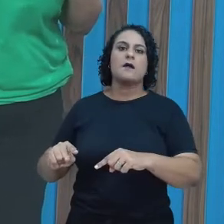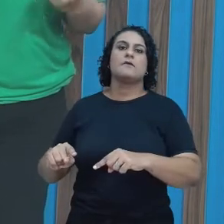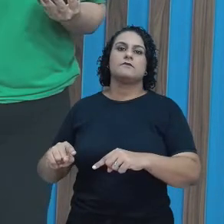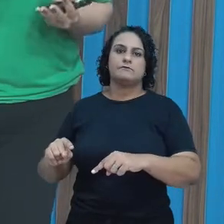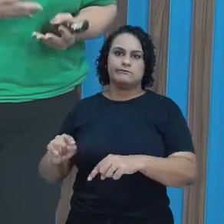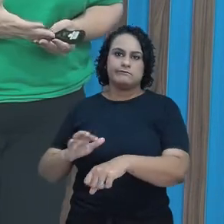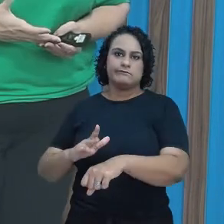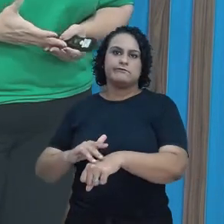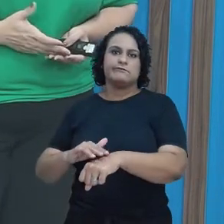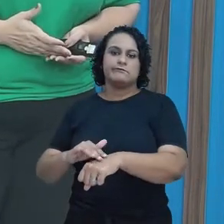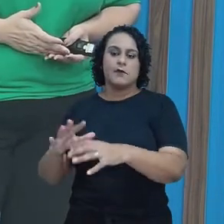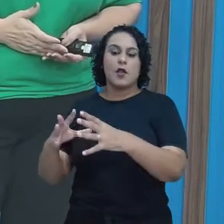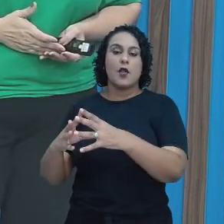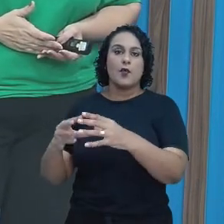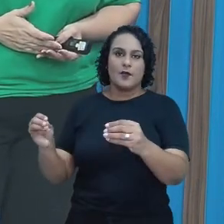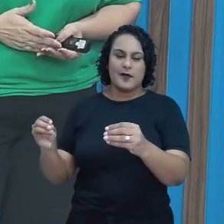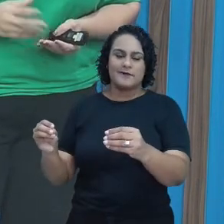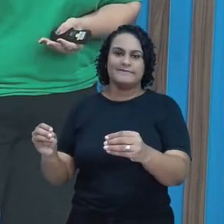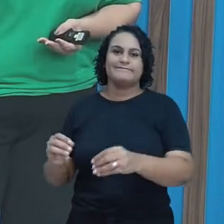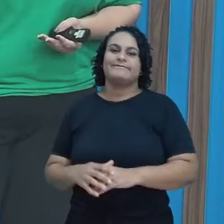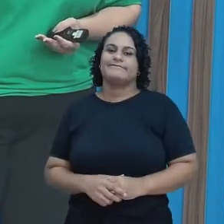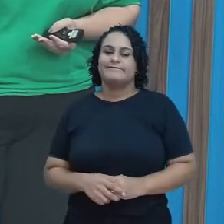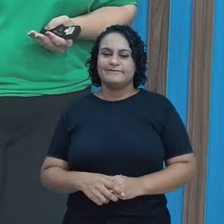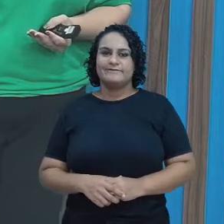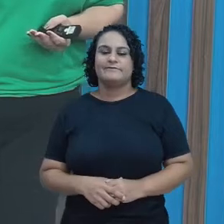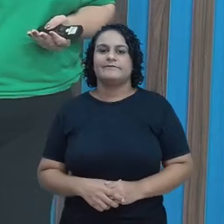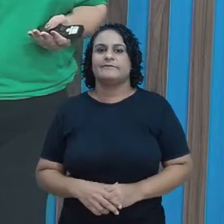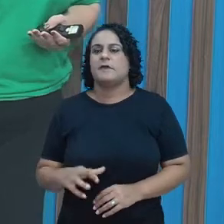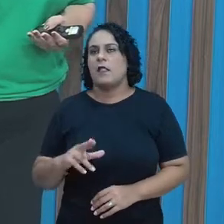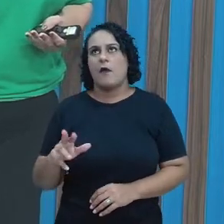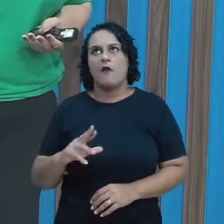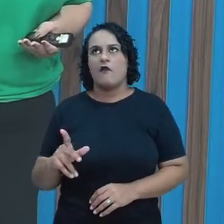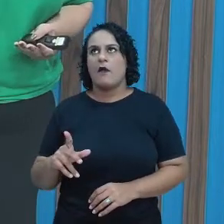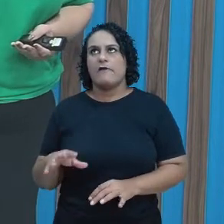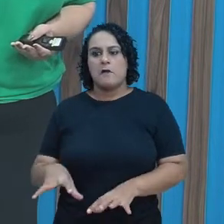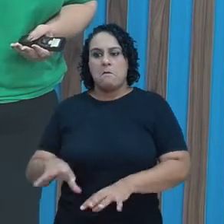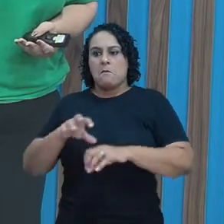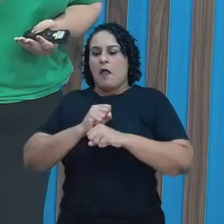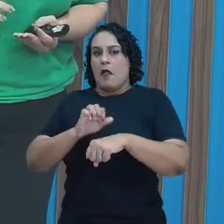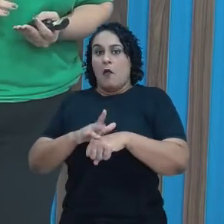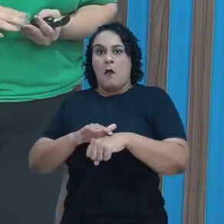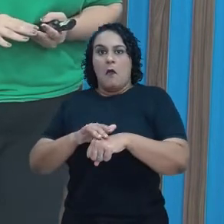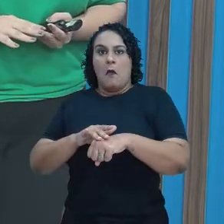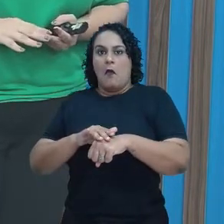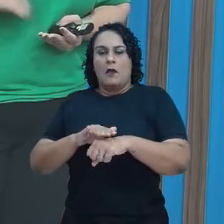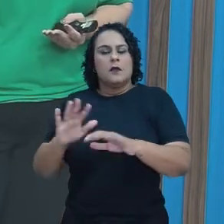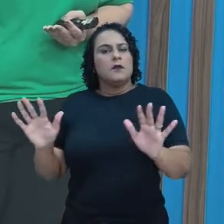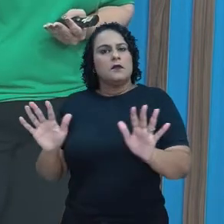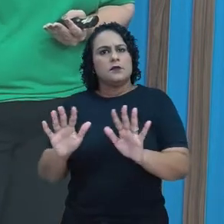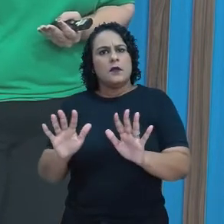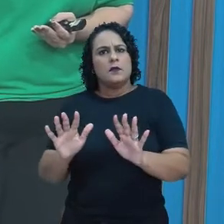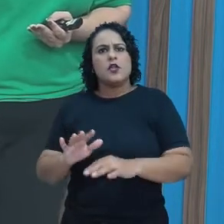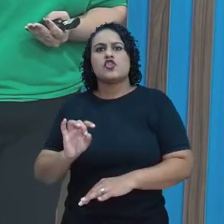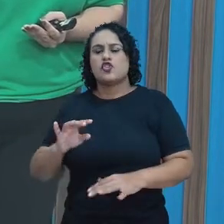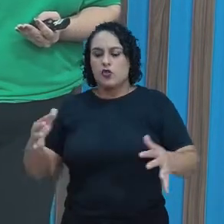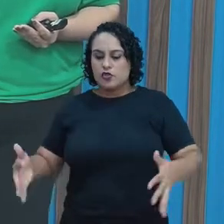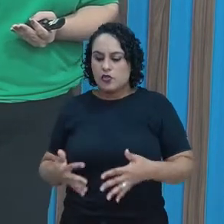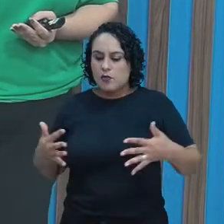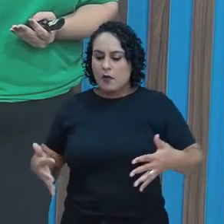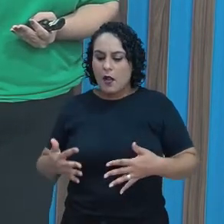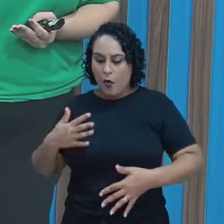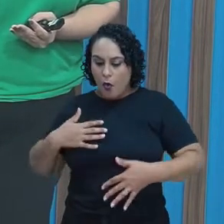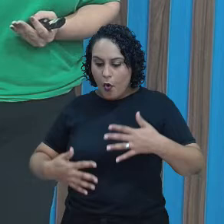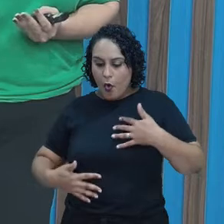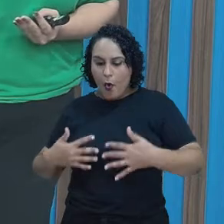produzir anticorpos contra a doença. Então, ele não vai te causar a doença, ele só vai estimular o seu